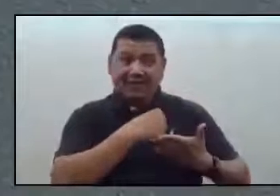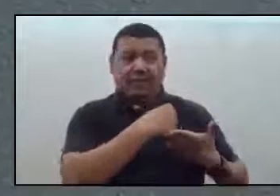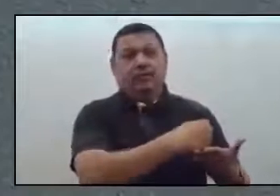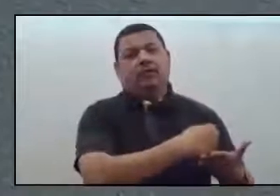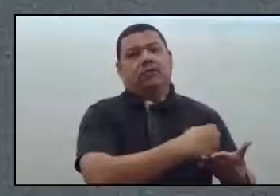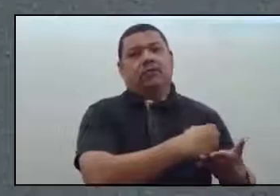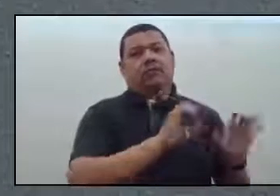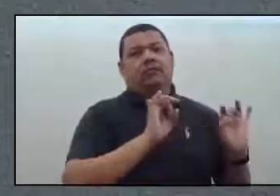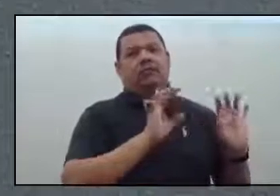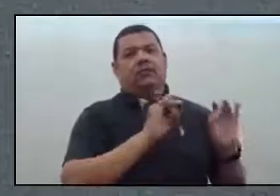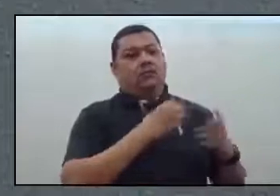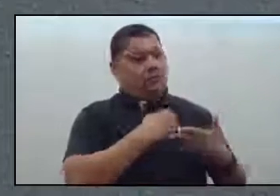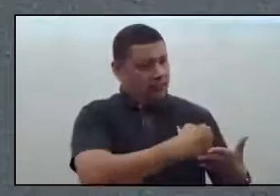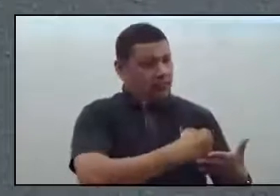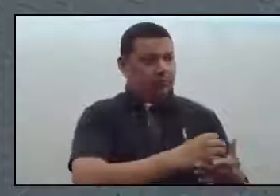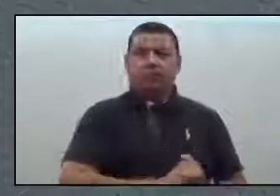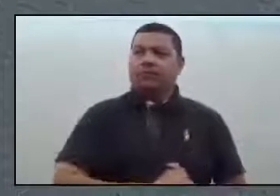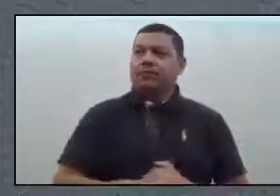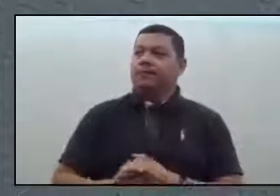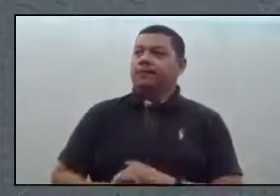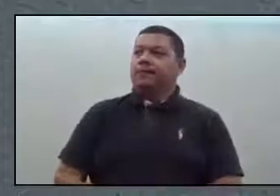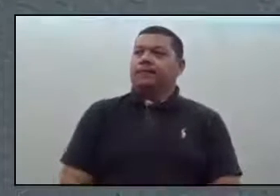precisam.